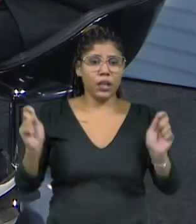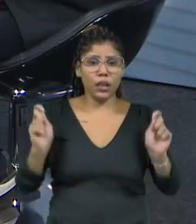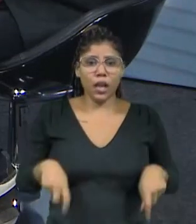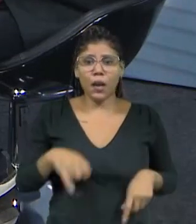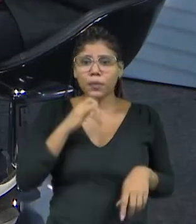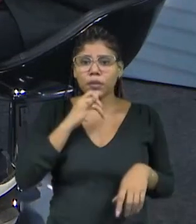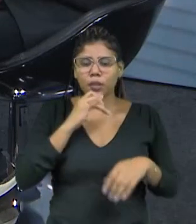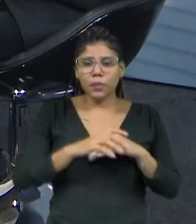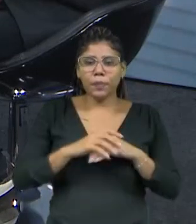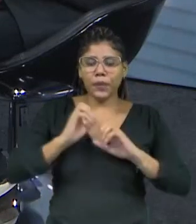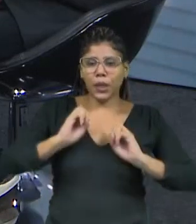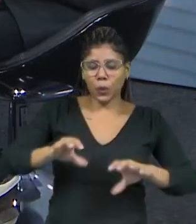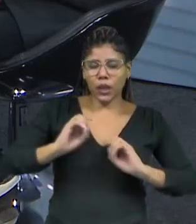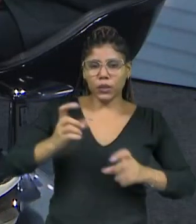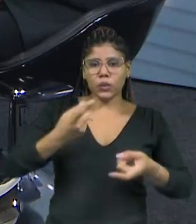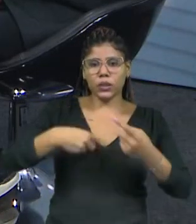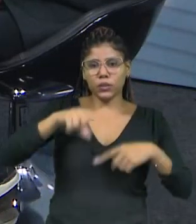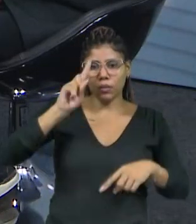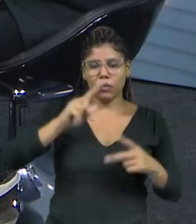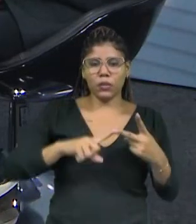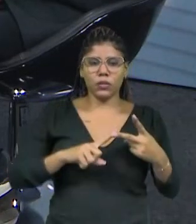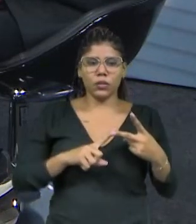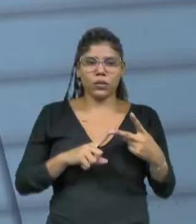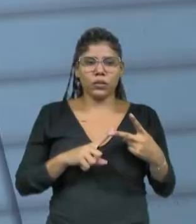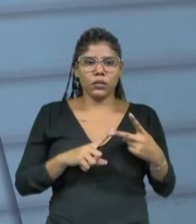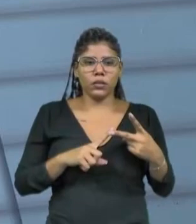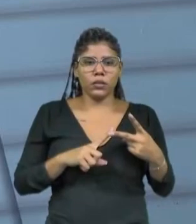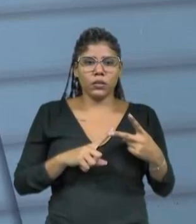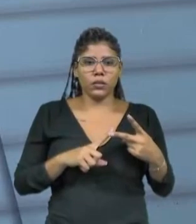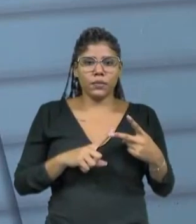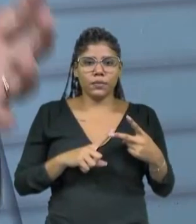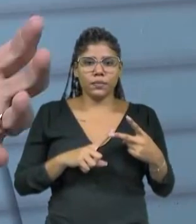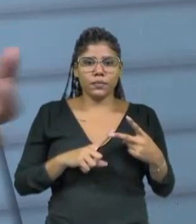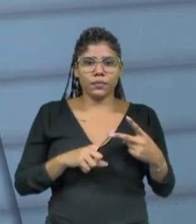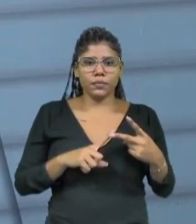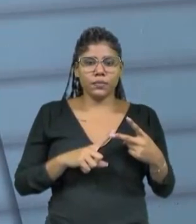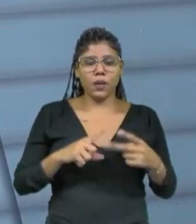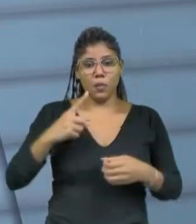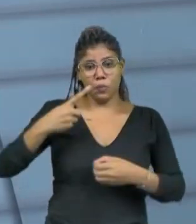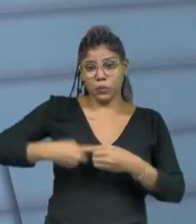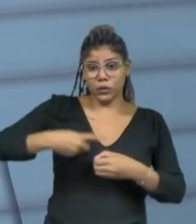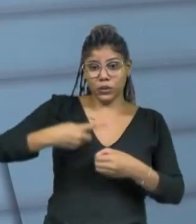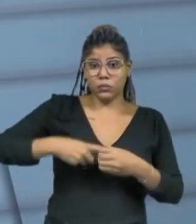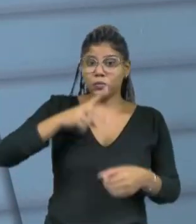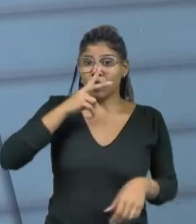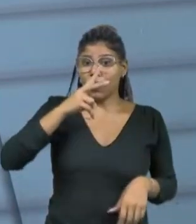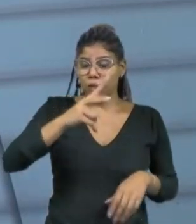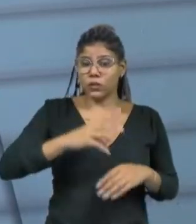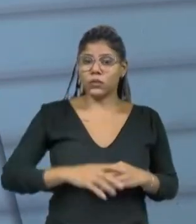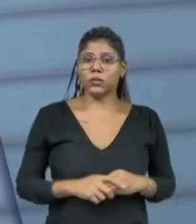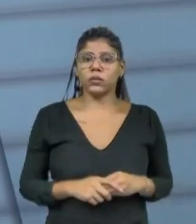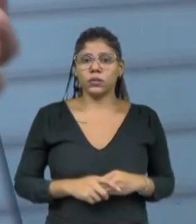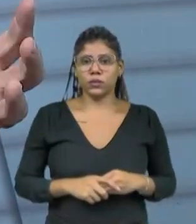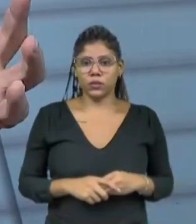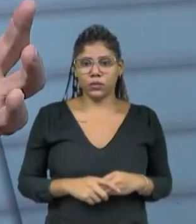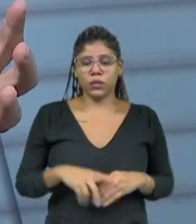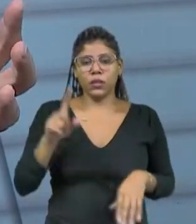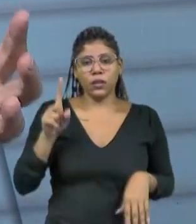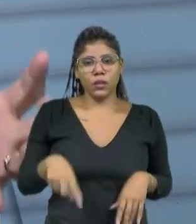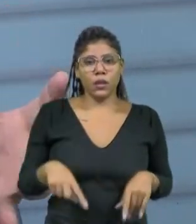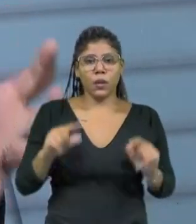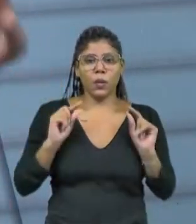educação transformadora, a educação empreendedora, certo? Municípios fortes, tá? que é